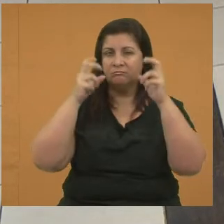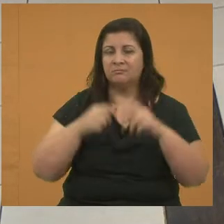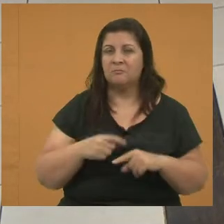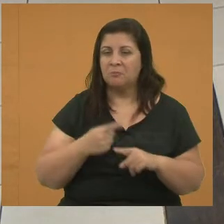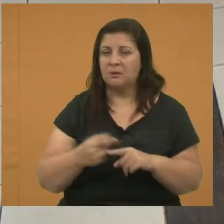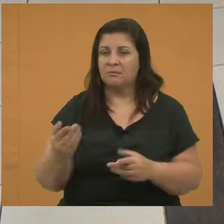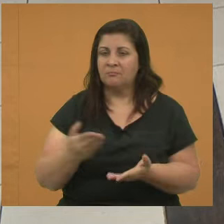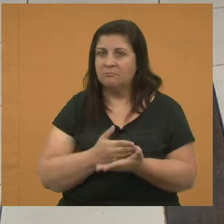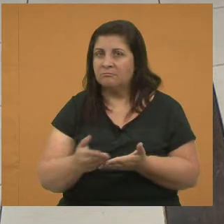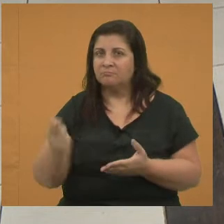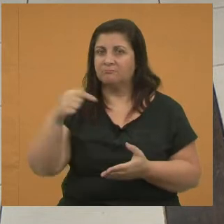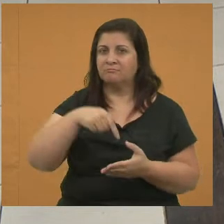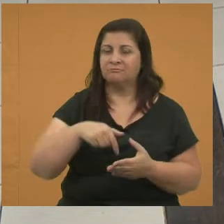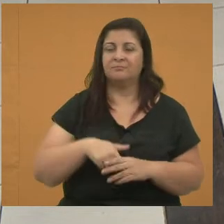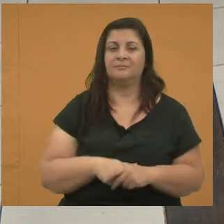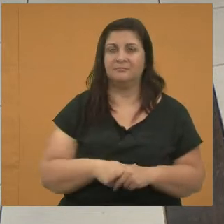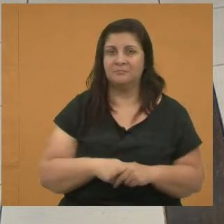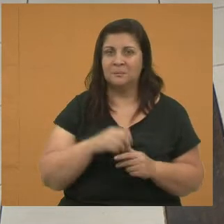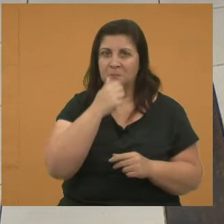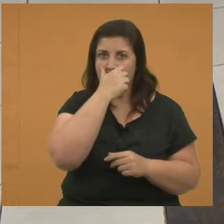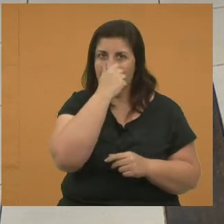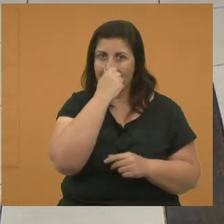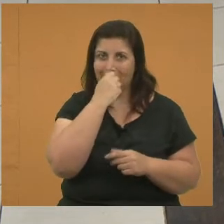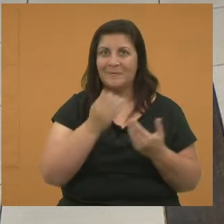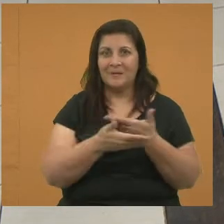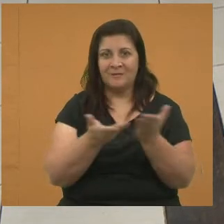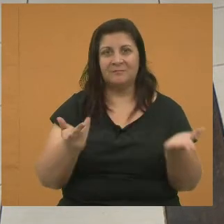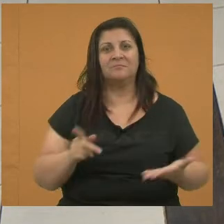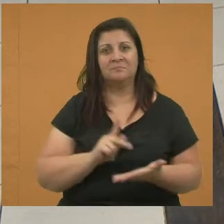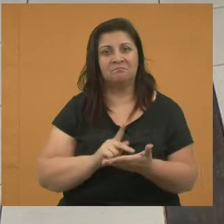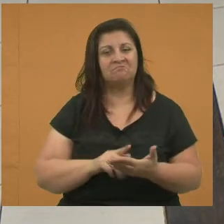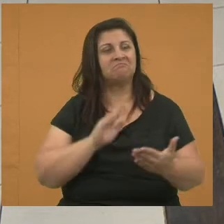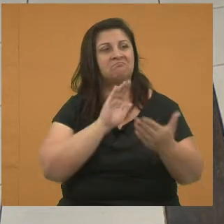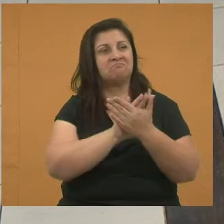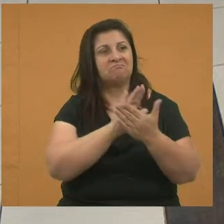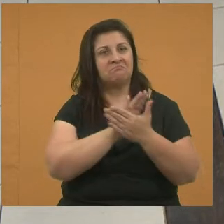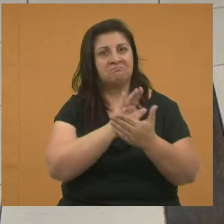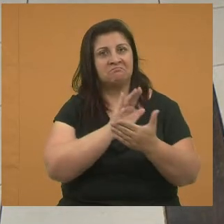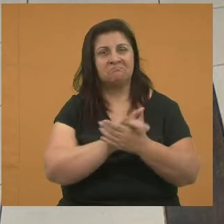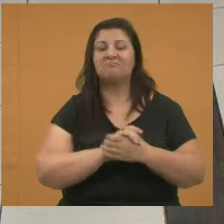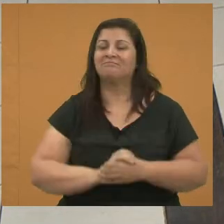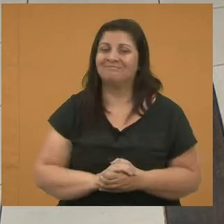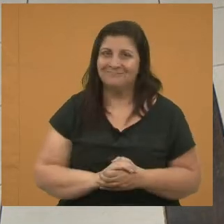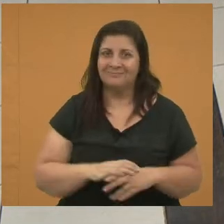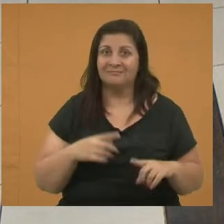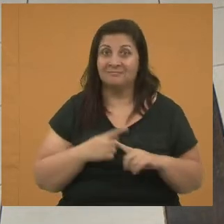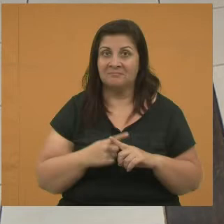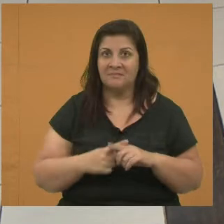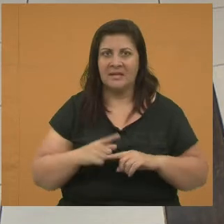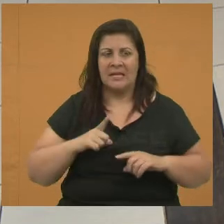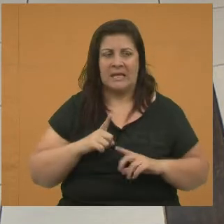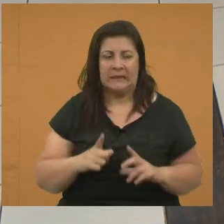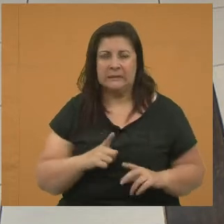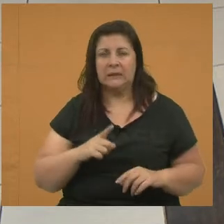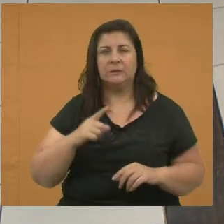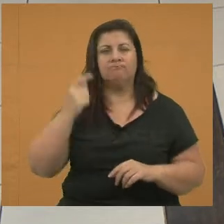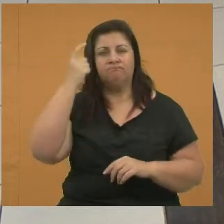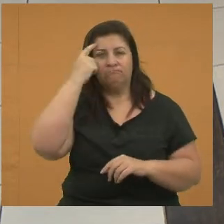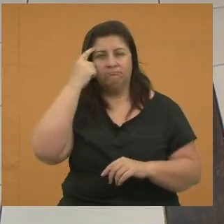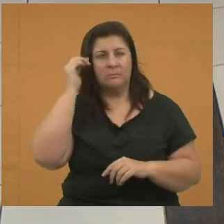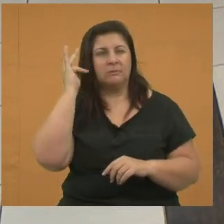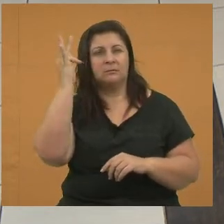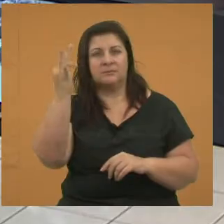vieram comerciantes. Então, vocês realmente estão de parabéns por ter toda essa longevidade